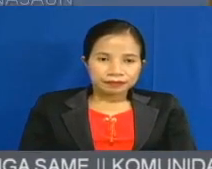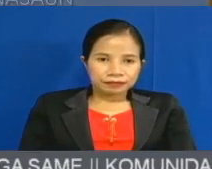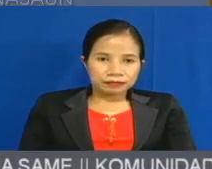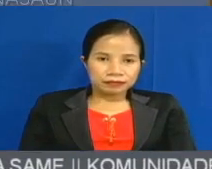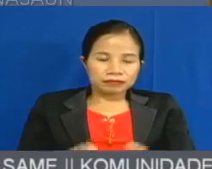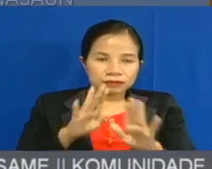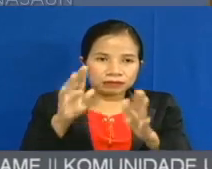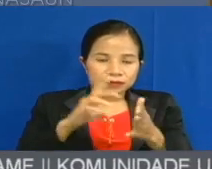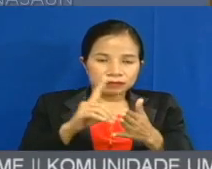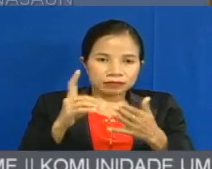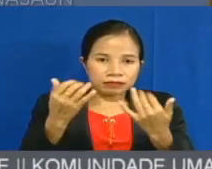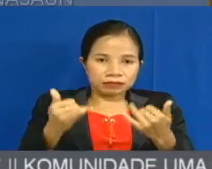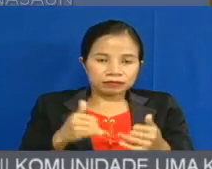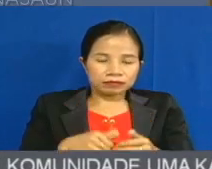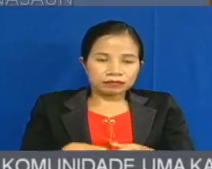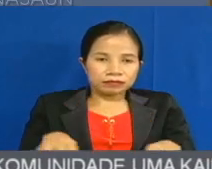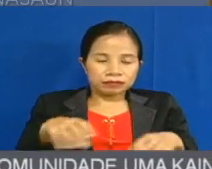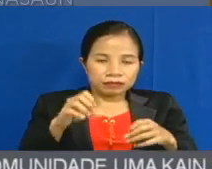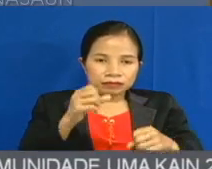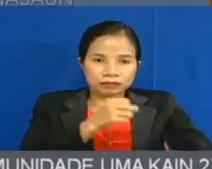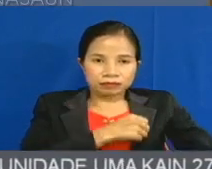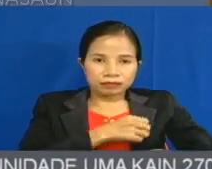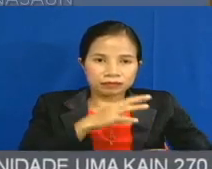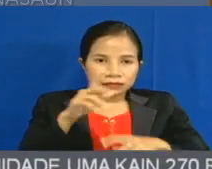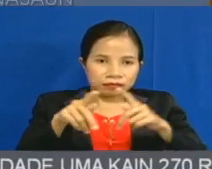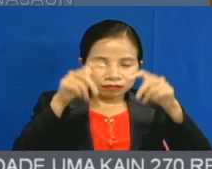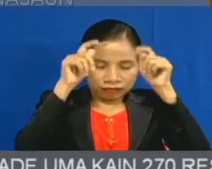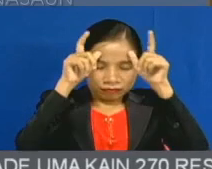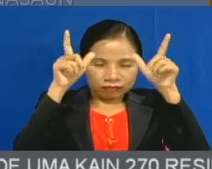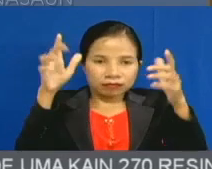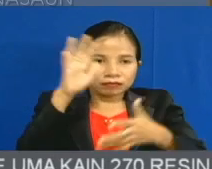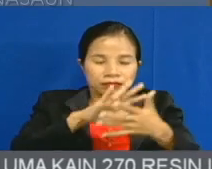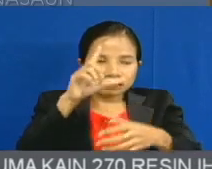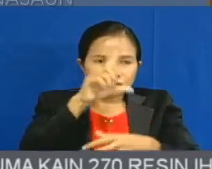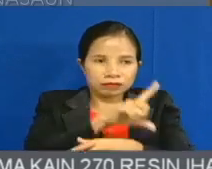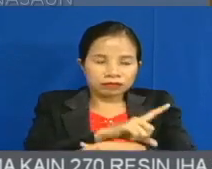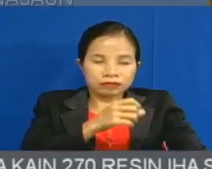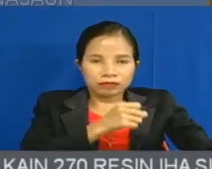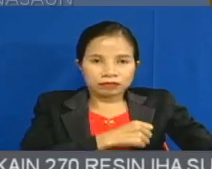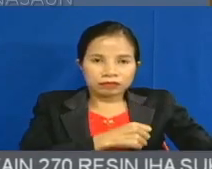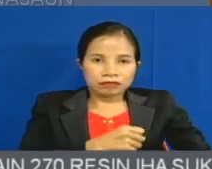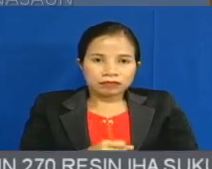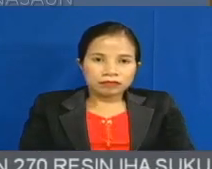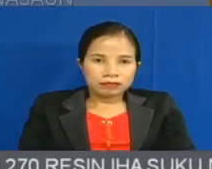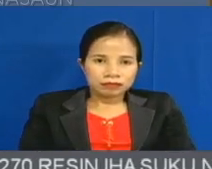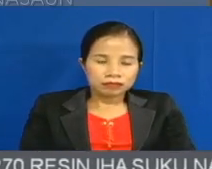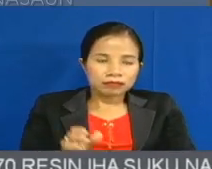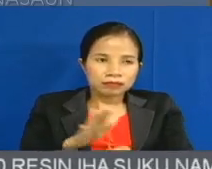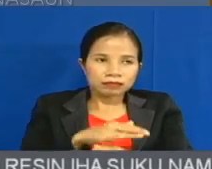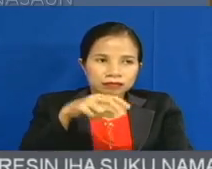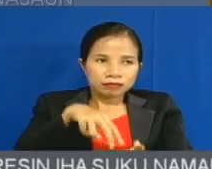Domingo, semana na instituição FF de Tele no povo Timor-Leste, se celebra Loron Falintil, nebe se